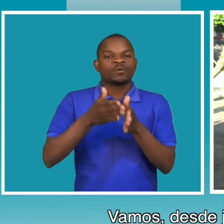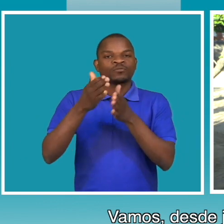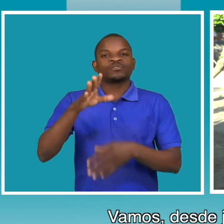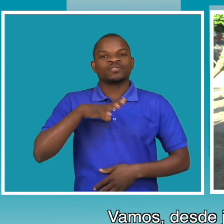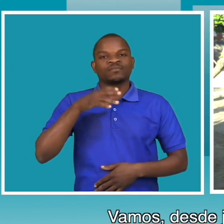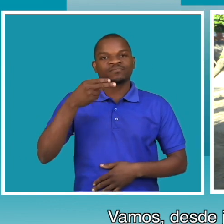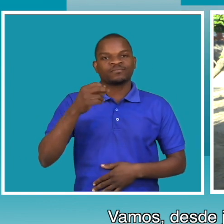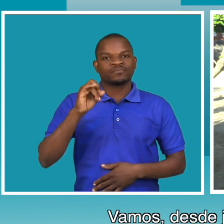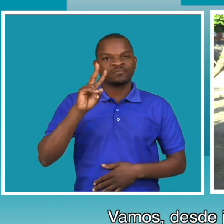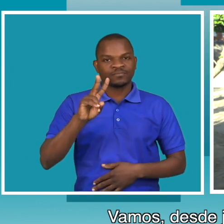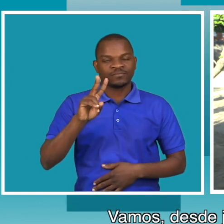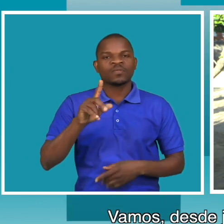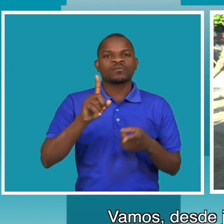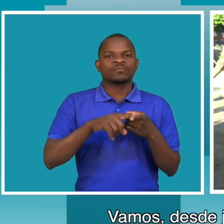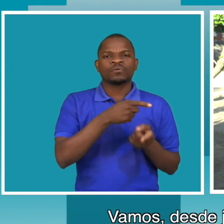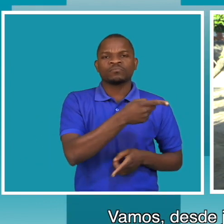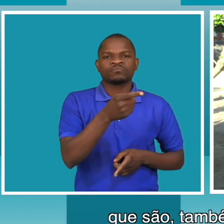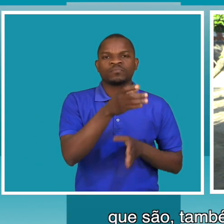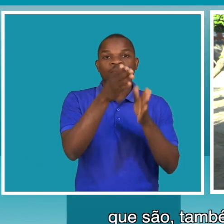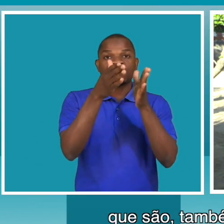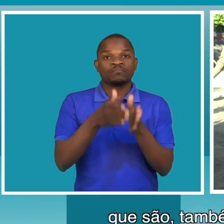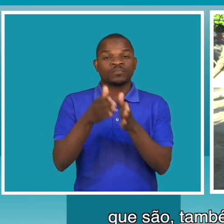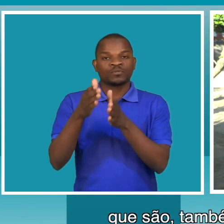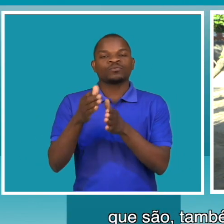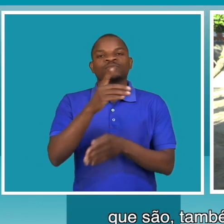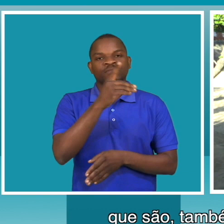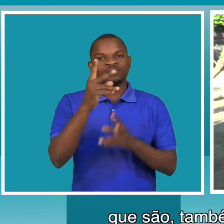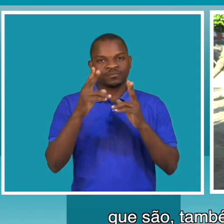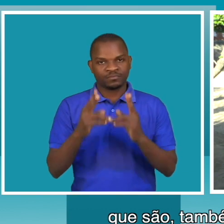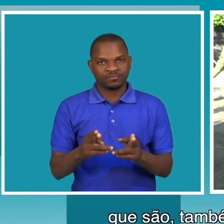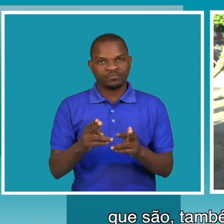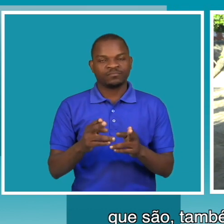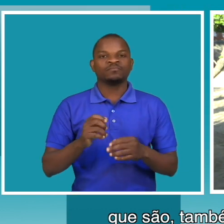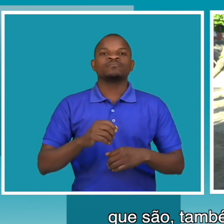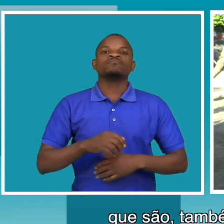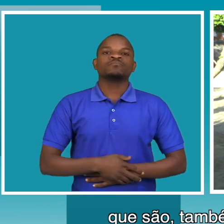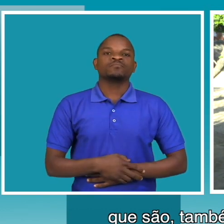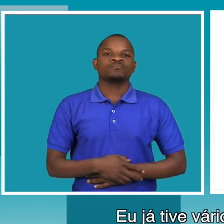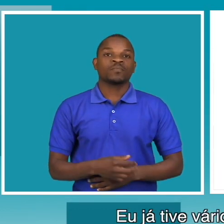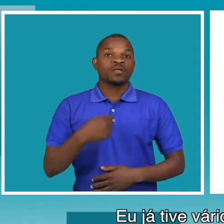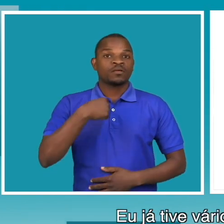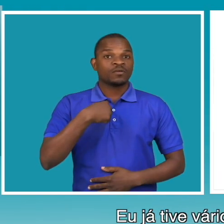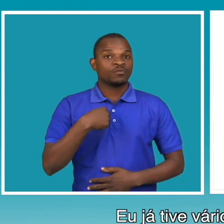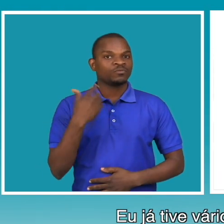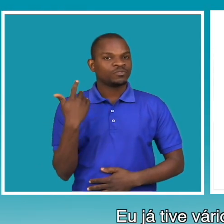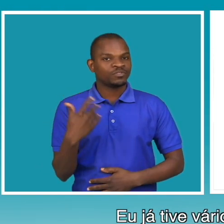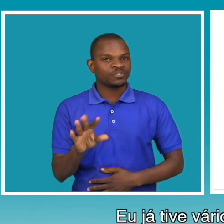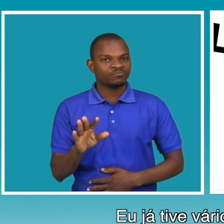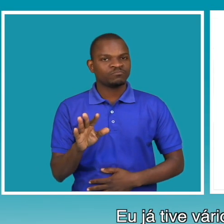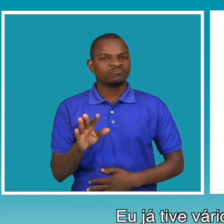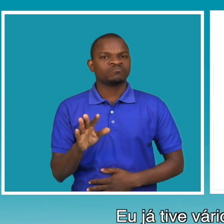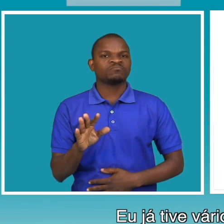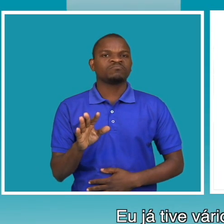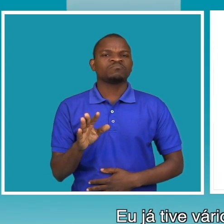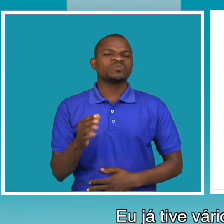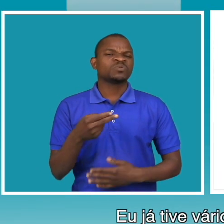de pessoas vivendo com HIV SIDA e também são pessoas com deficiência. Eu já passei